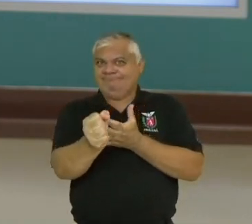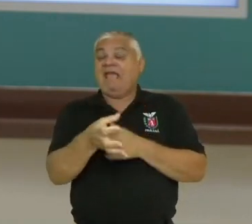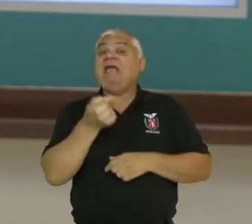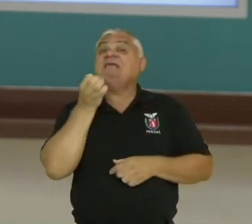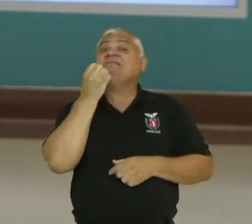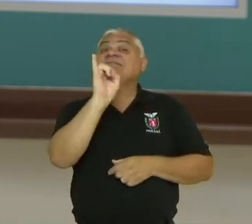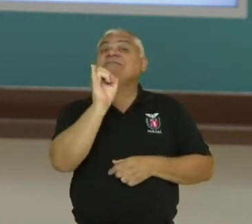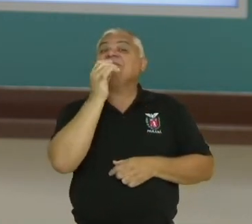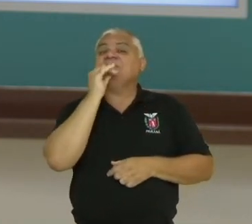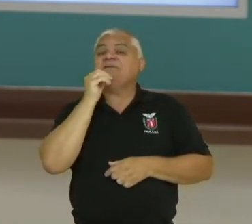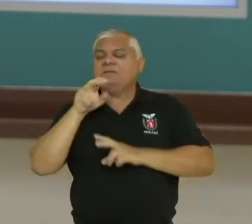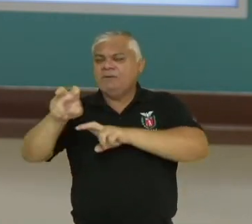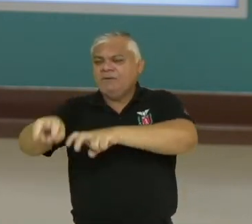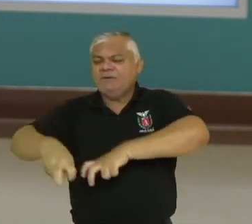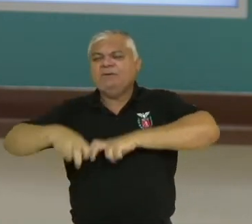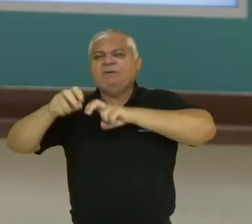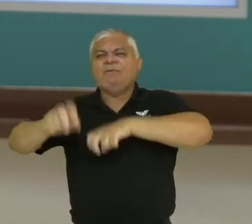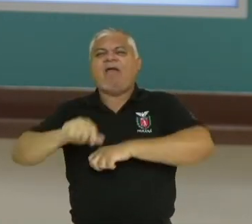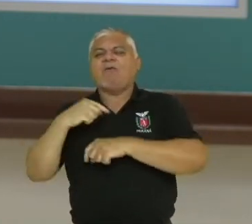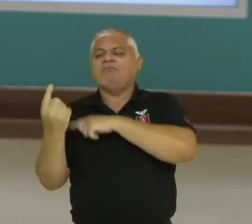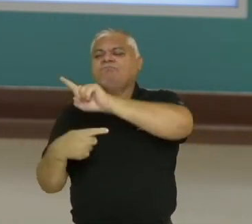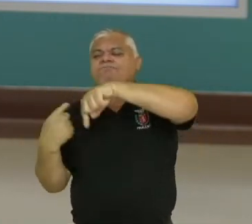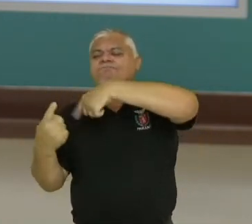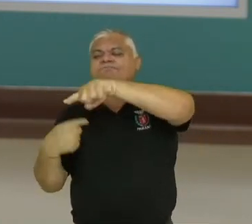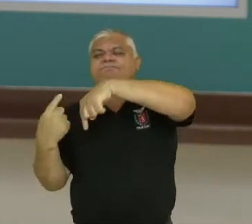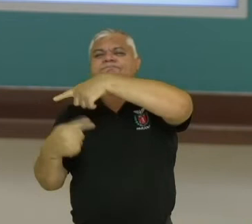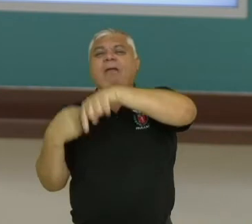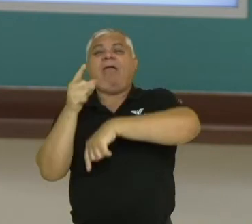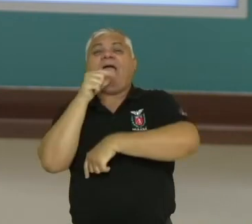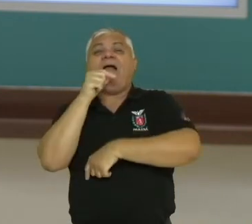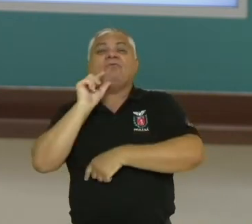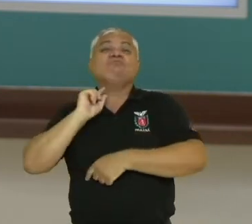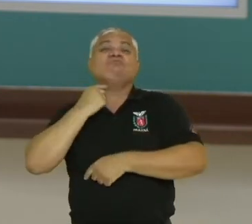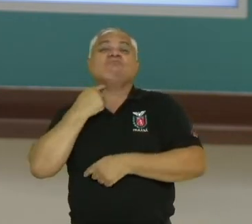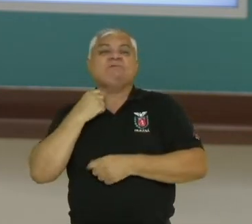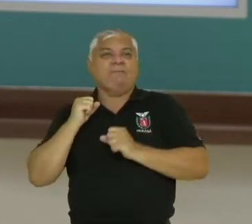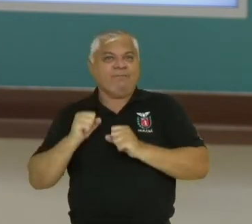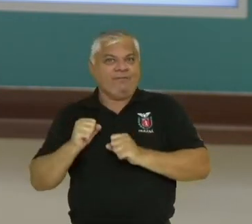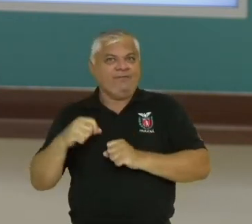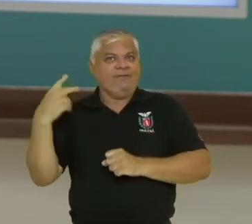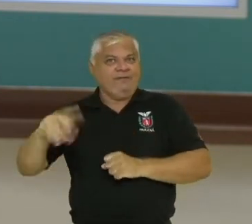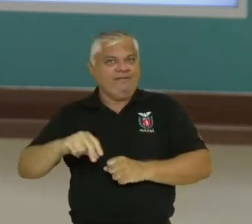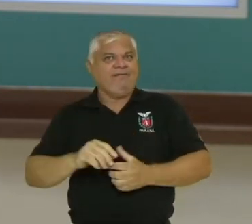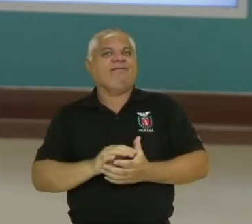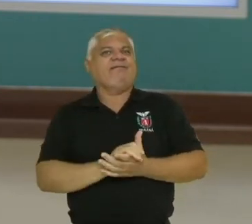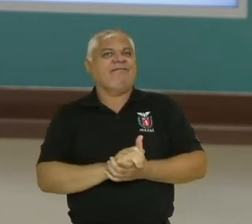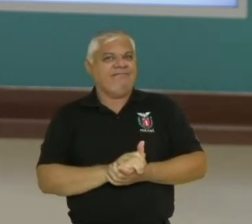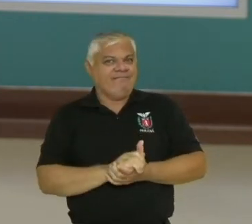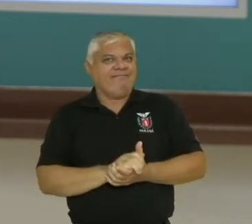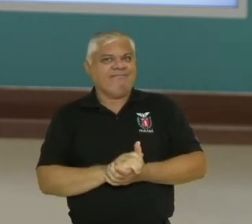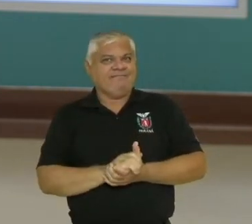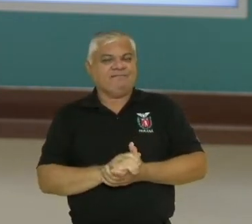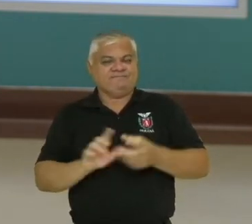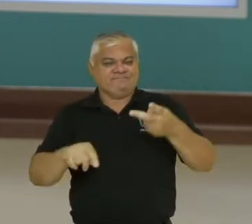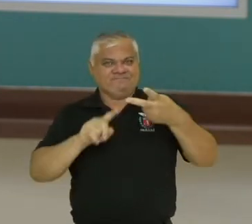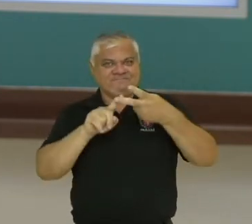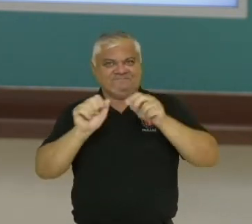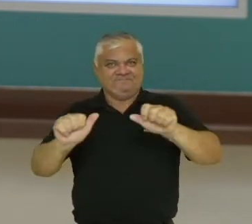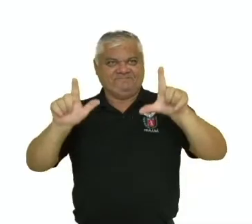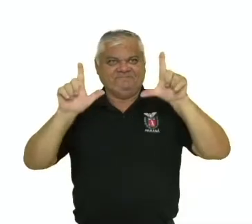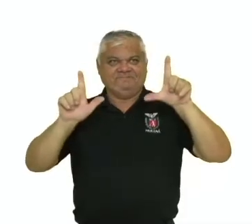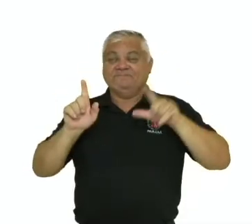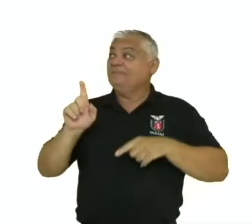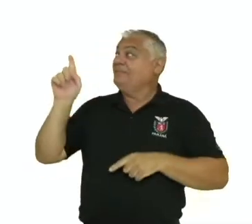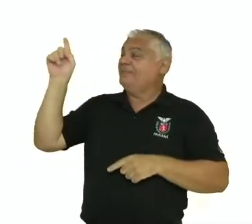regar frutas, verduras e legumes, pode contaminar esses alimentos. Vejam esse outro cartaz. Vamos observar essa